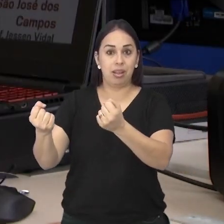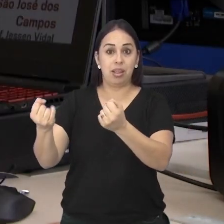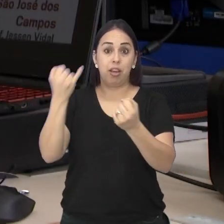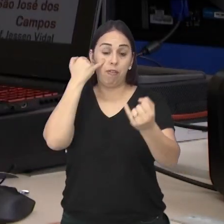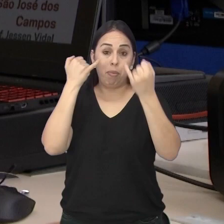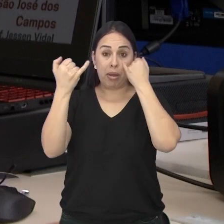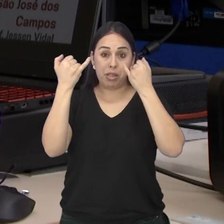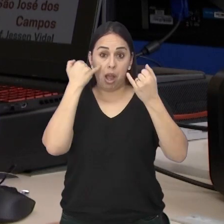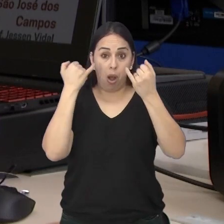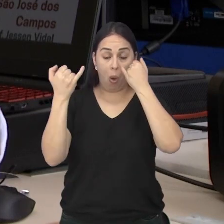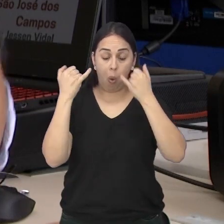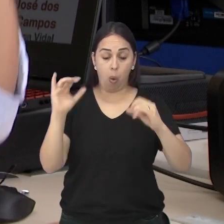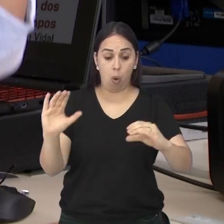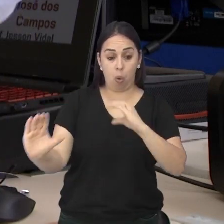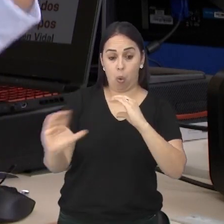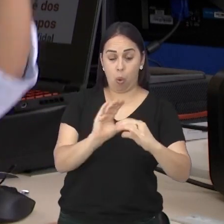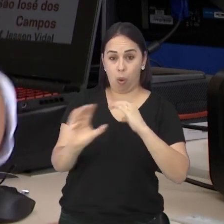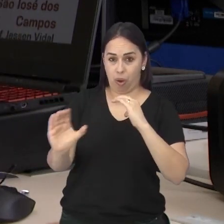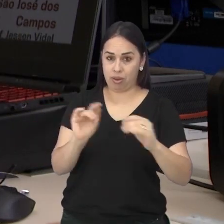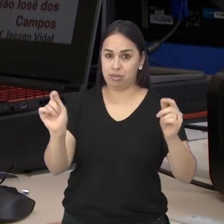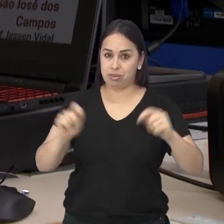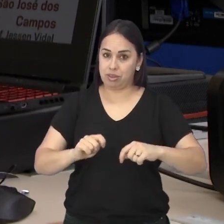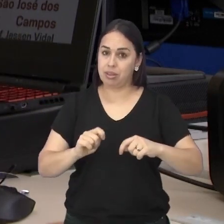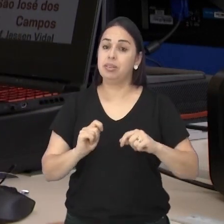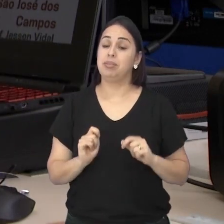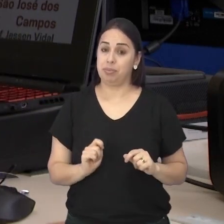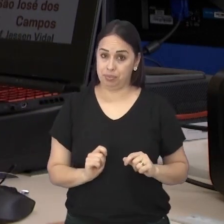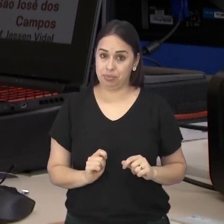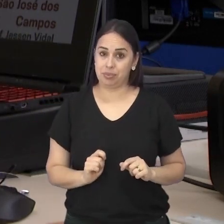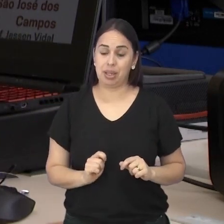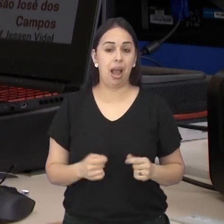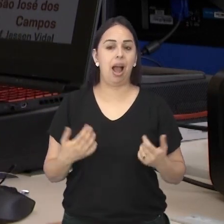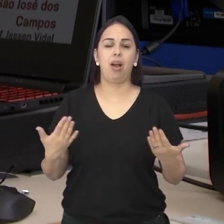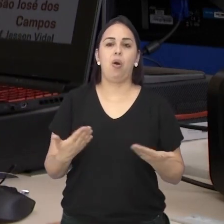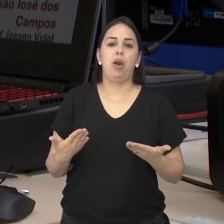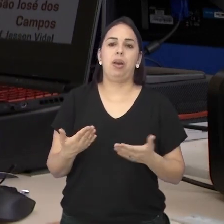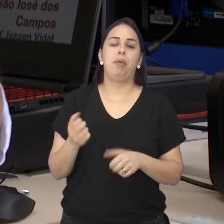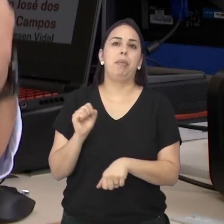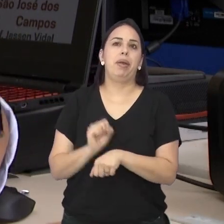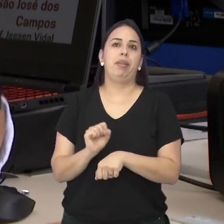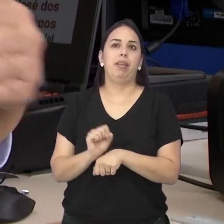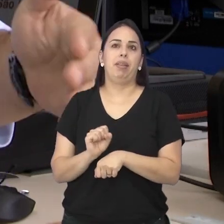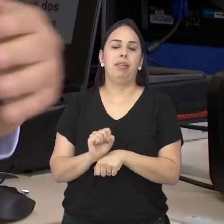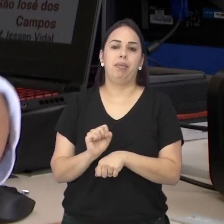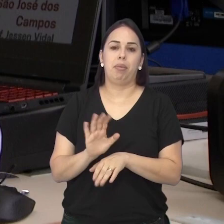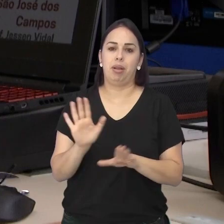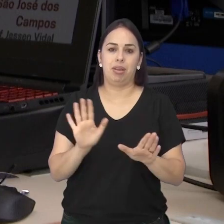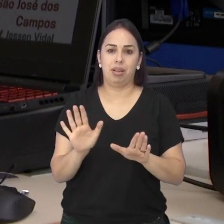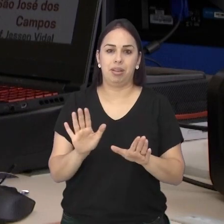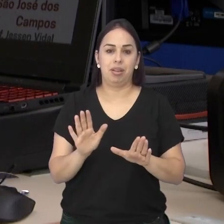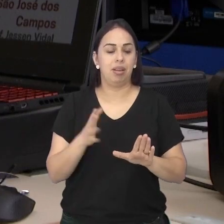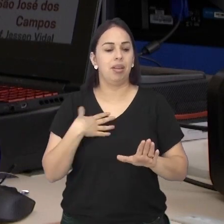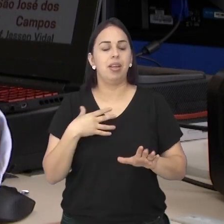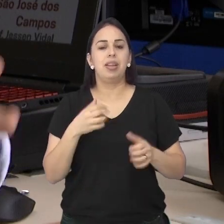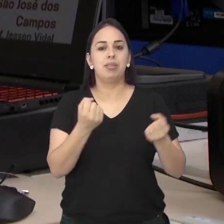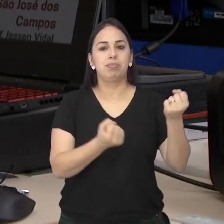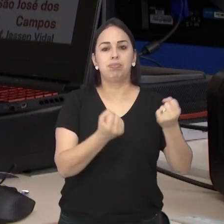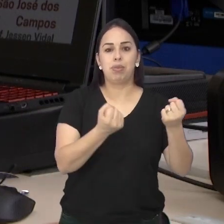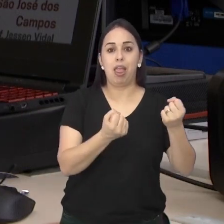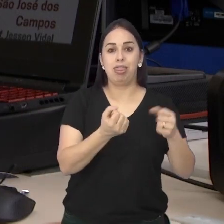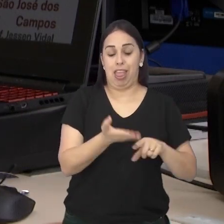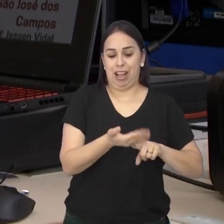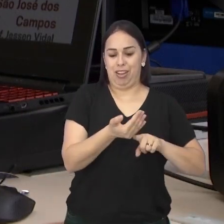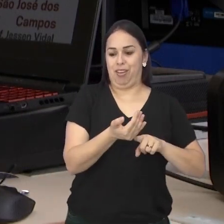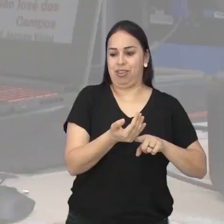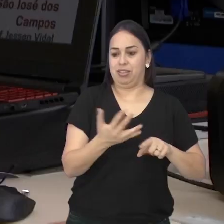estão, eles poderem se comunicar porque já abriu o sinal. Não precisa esperar uma avisada do carro da frente se mexer, porque ele já sabe que o